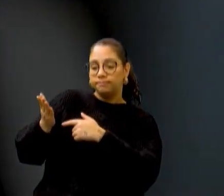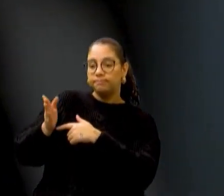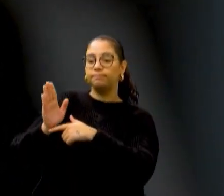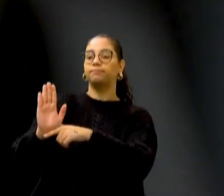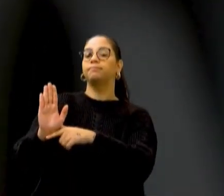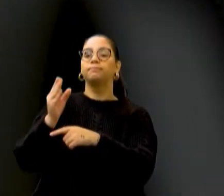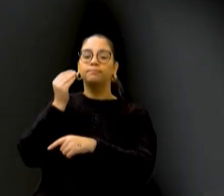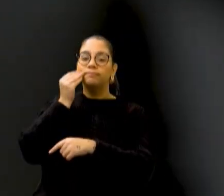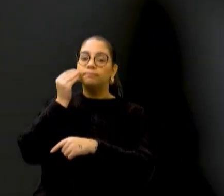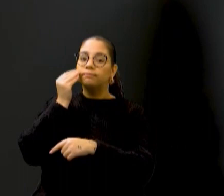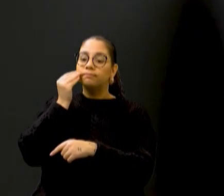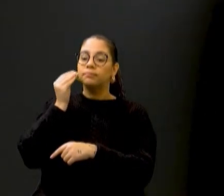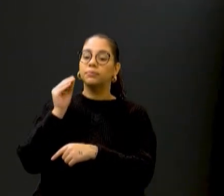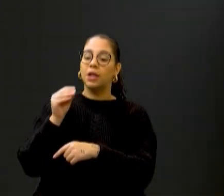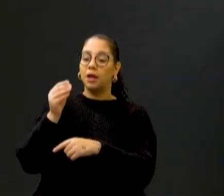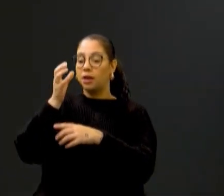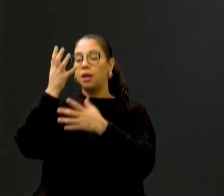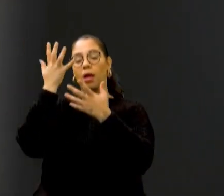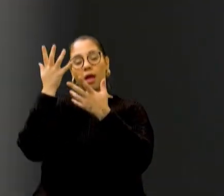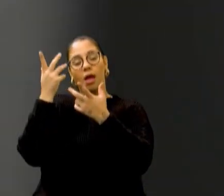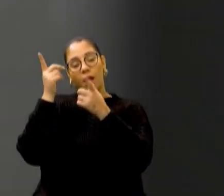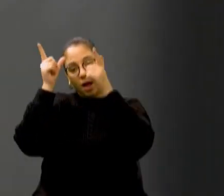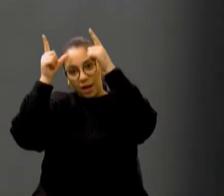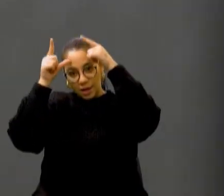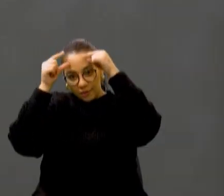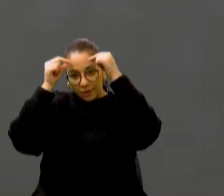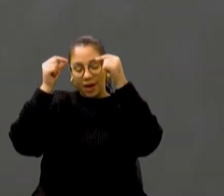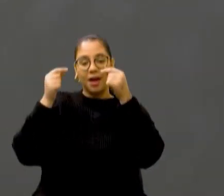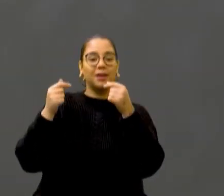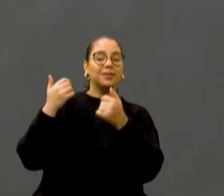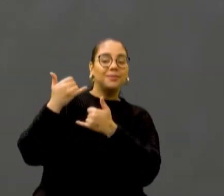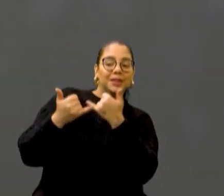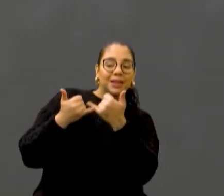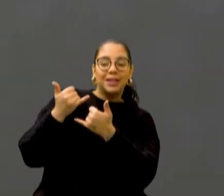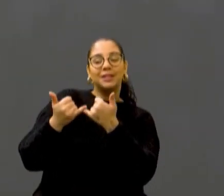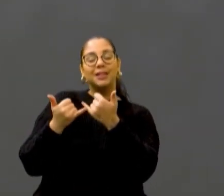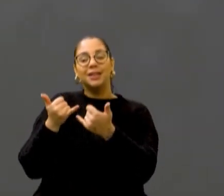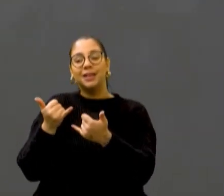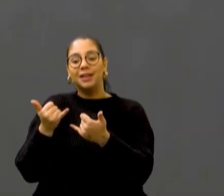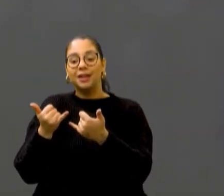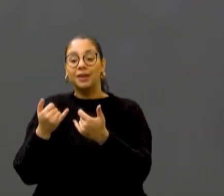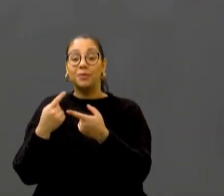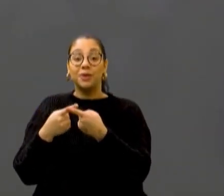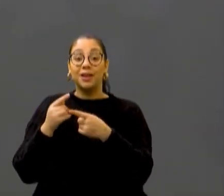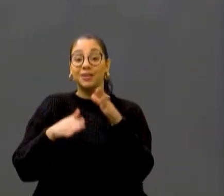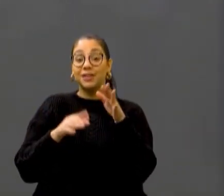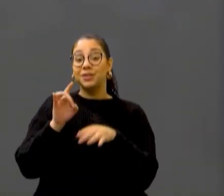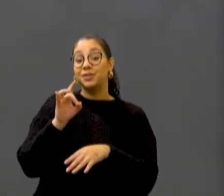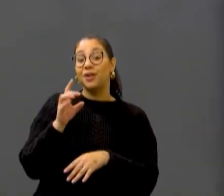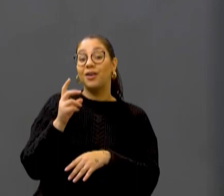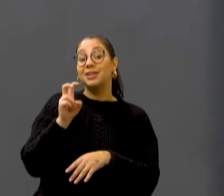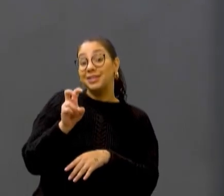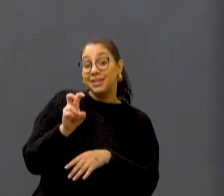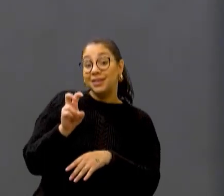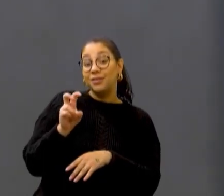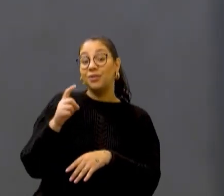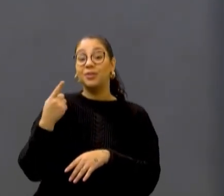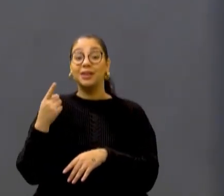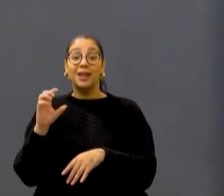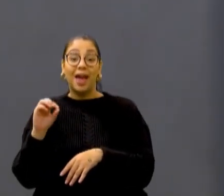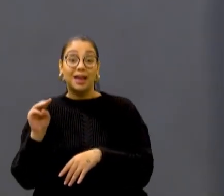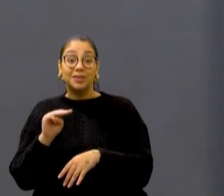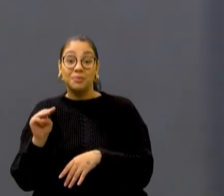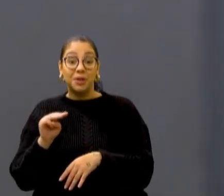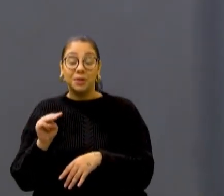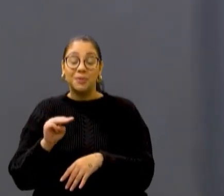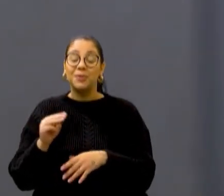Tenta tirar aquele peso né aquele clima pesado Então faz algum tipo de brincadeira porque assim às vezes cinco 10 minutos que